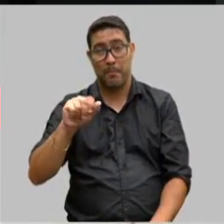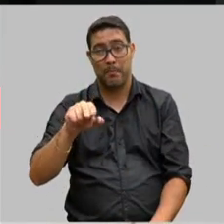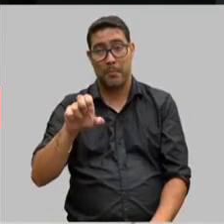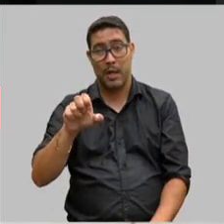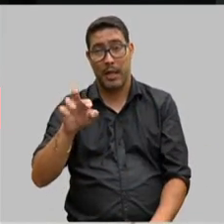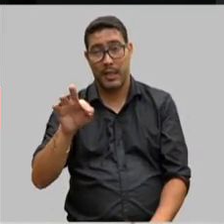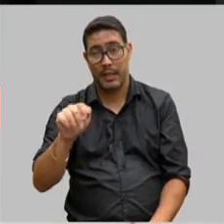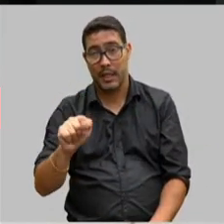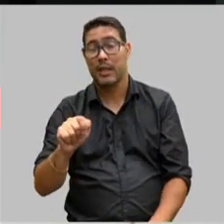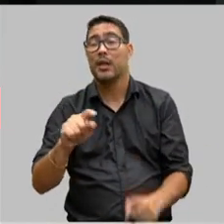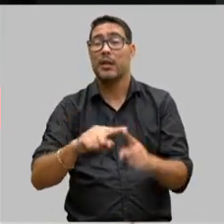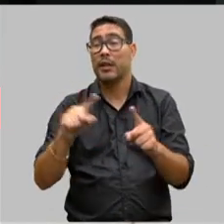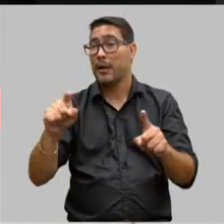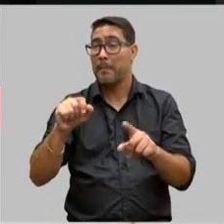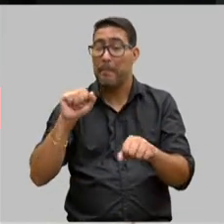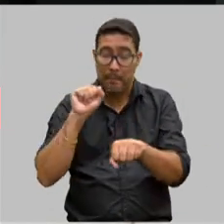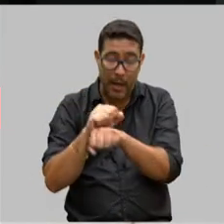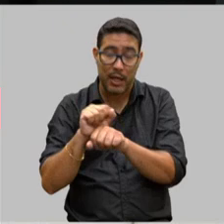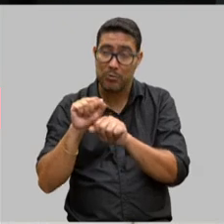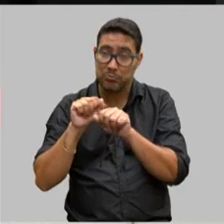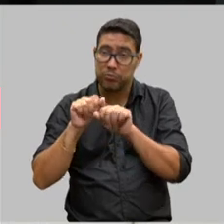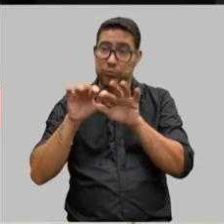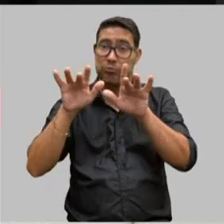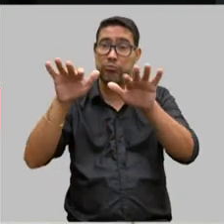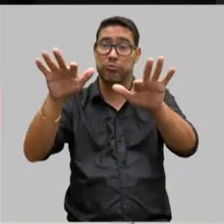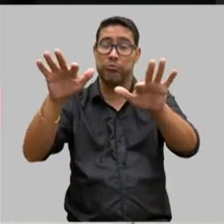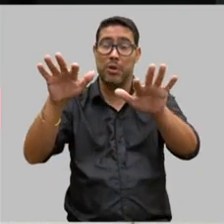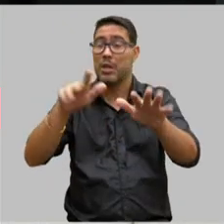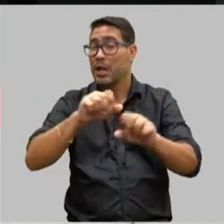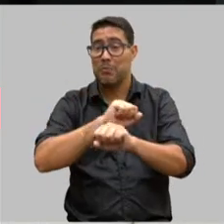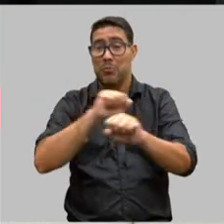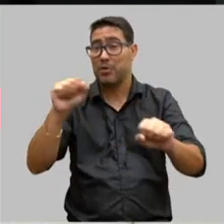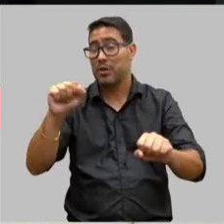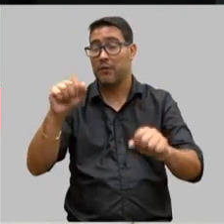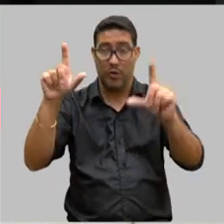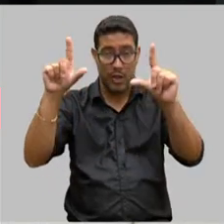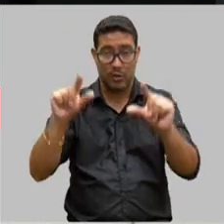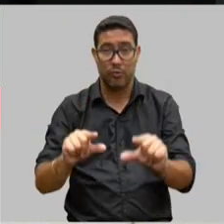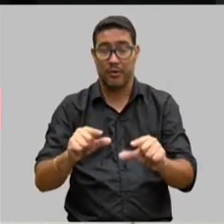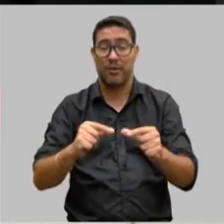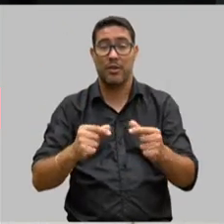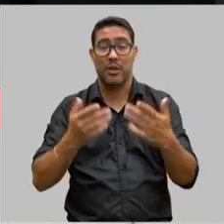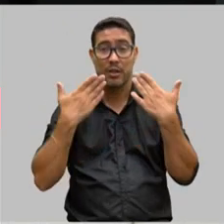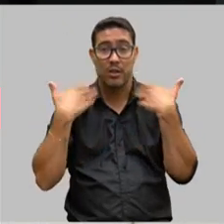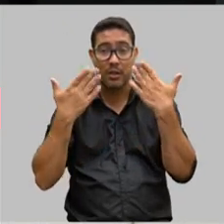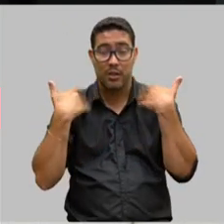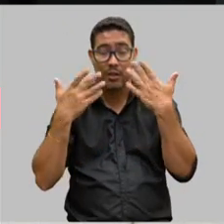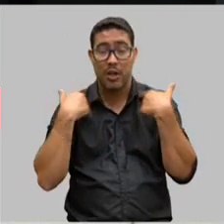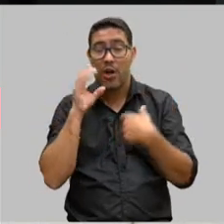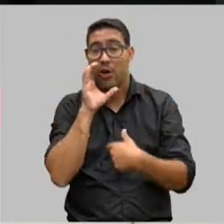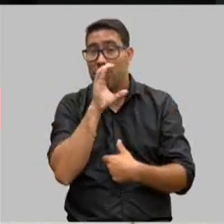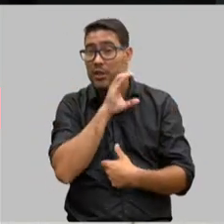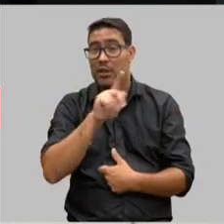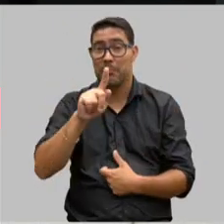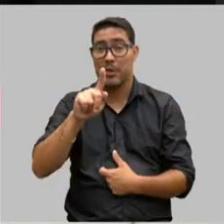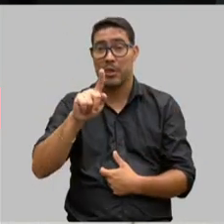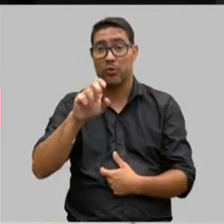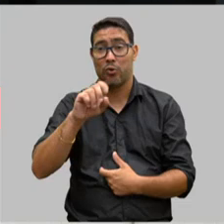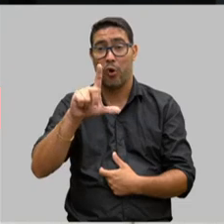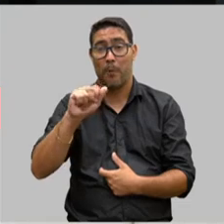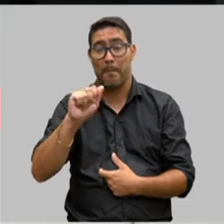atmosfera. Nós não conseguiríamos reduzir o aquecimento global. Então, nós temos que ter medidas de mitigação